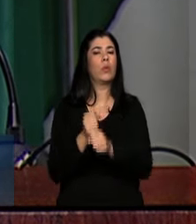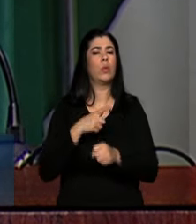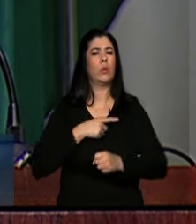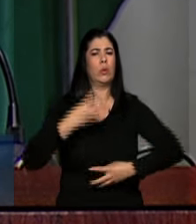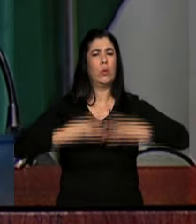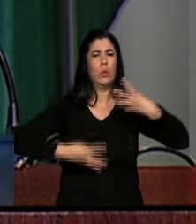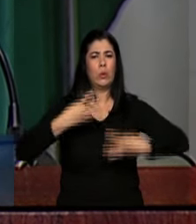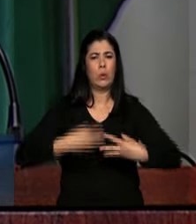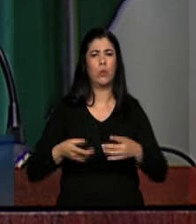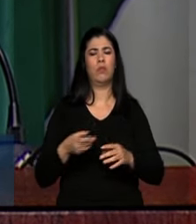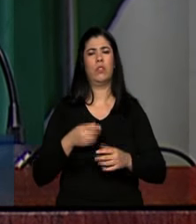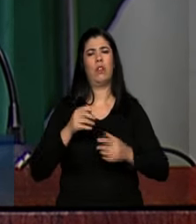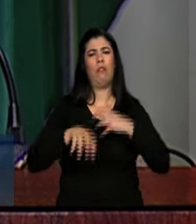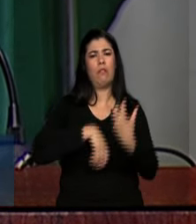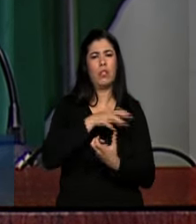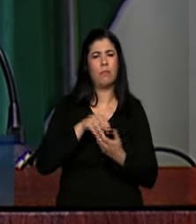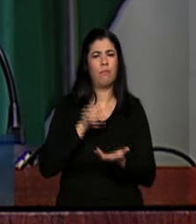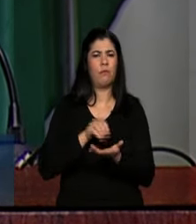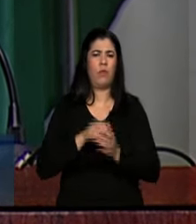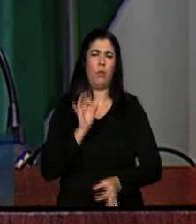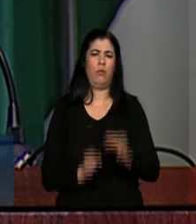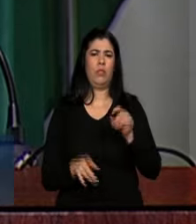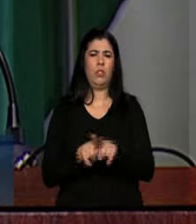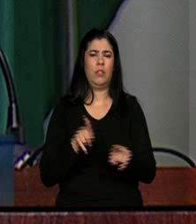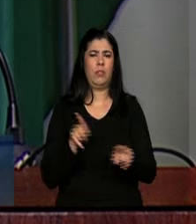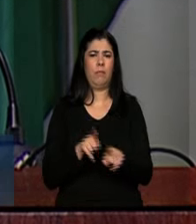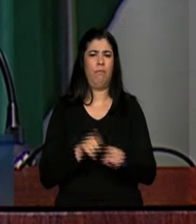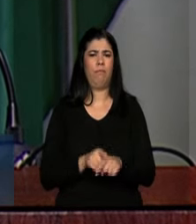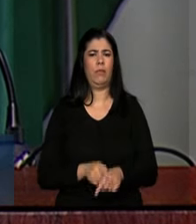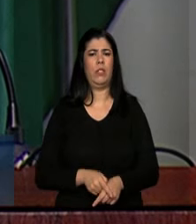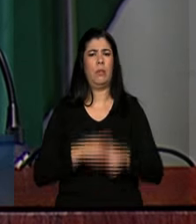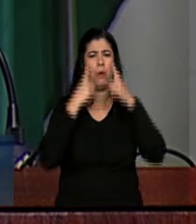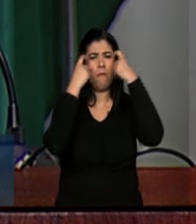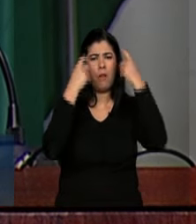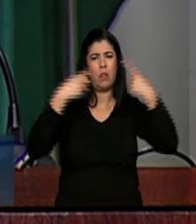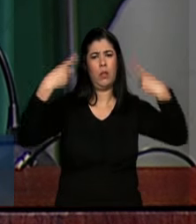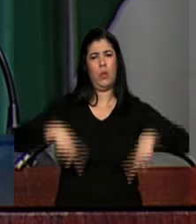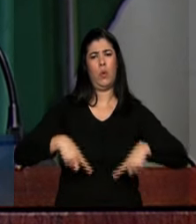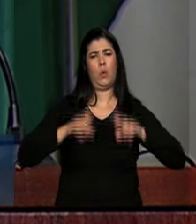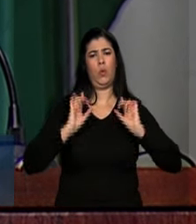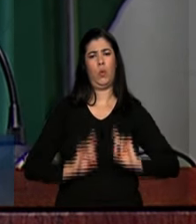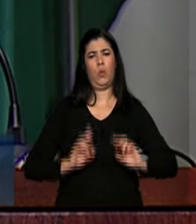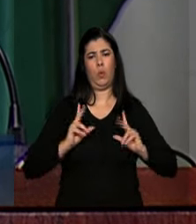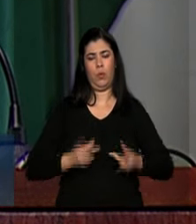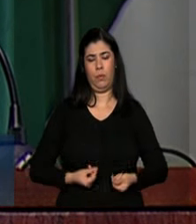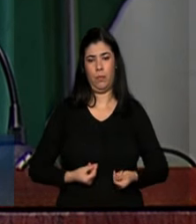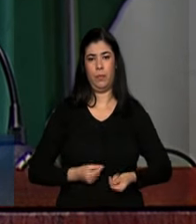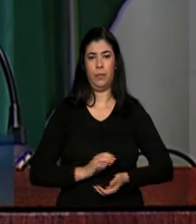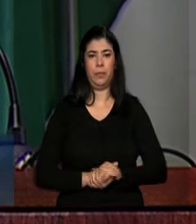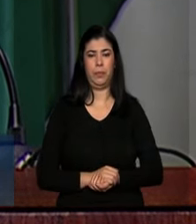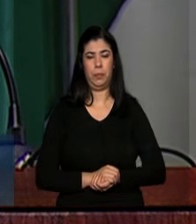conflitos, crises, injustiças e violações dos direitos humanos.